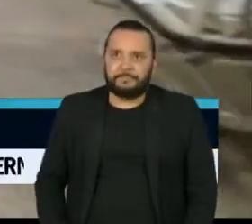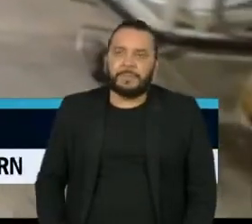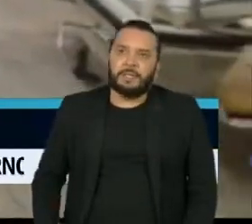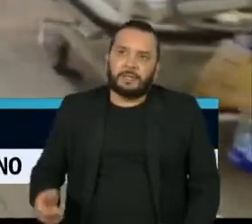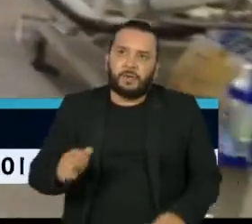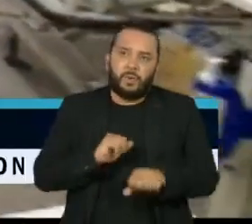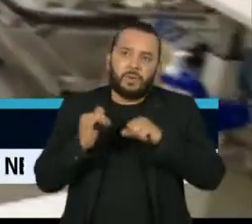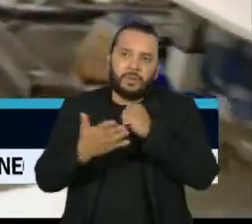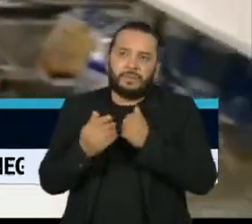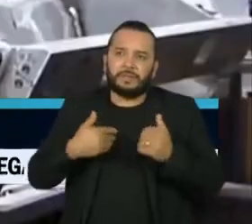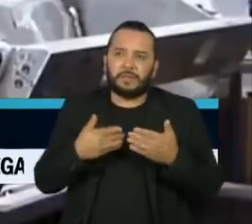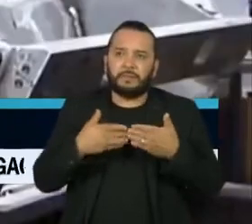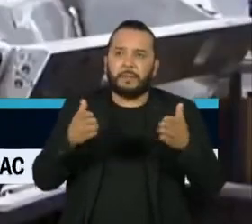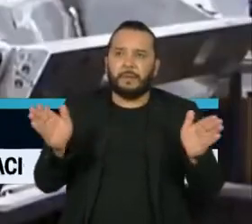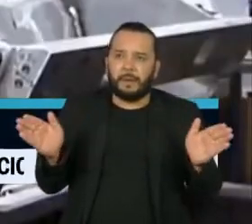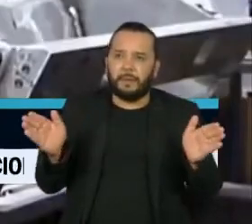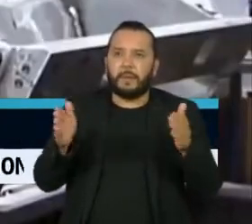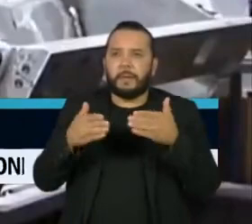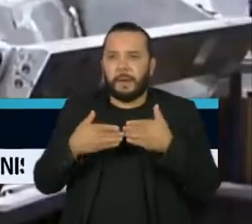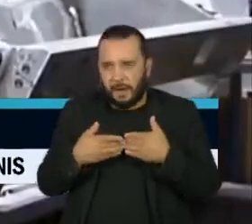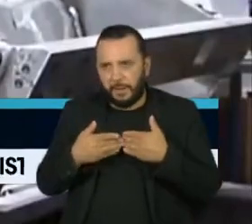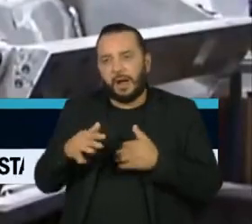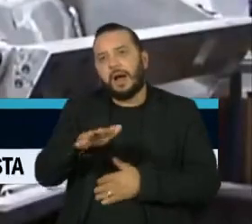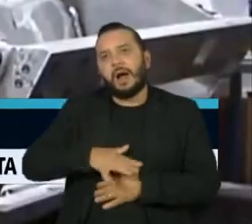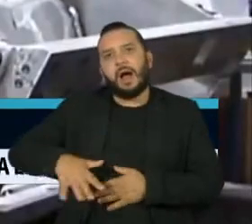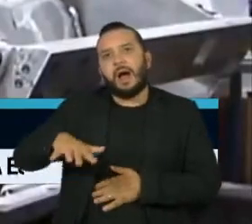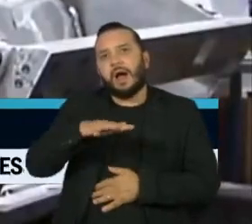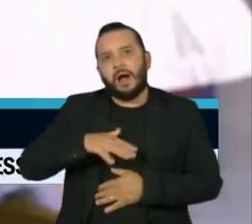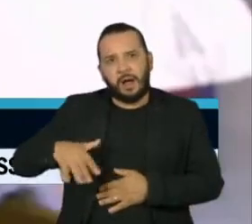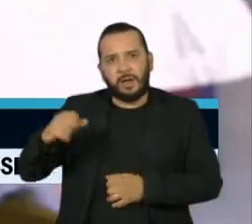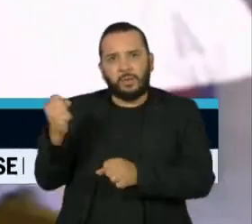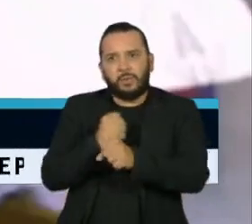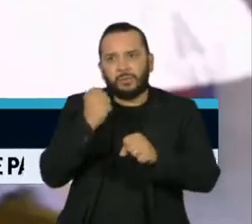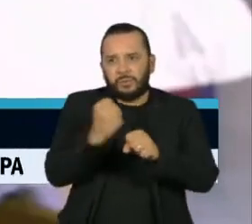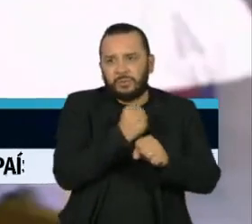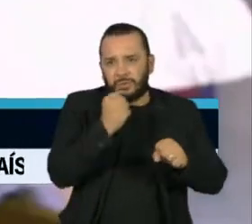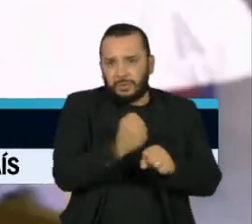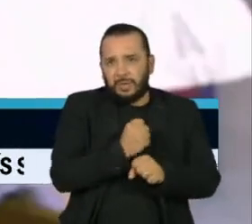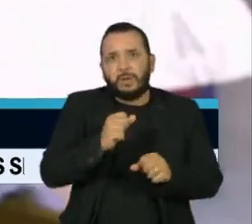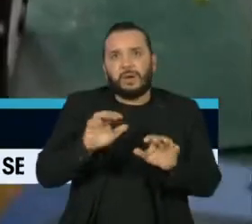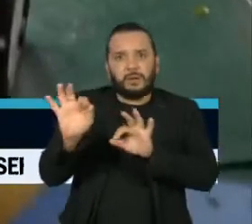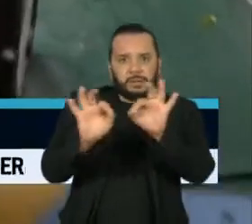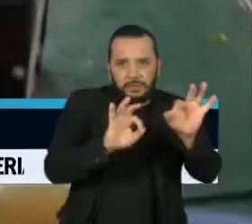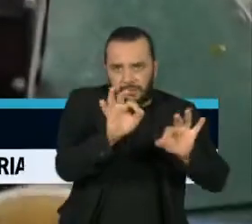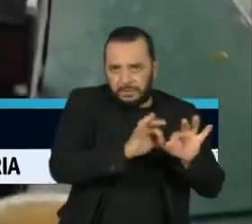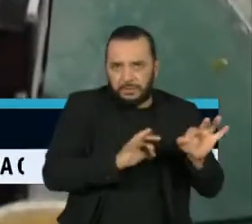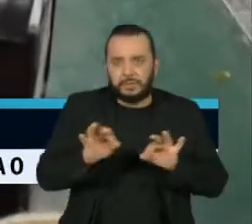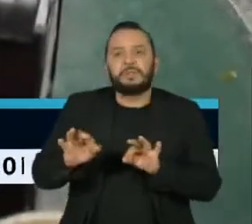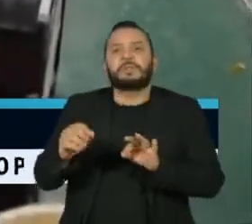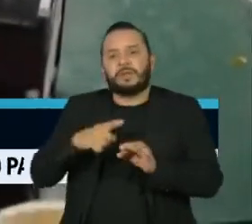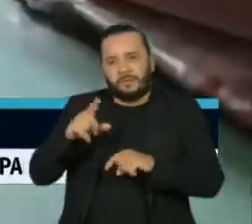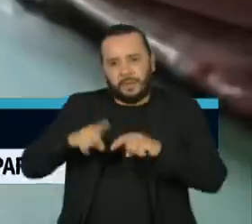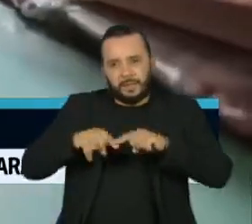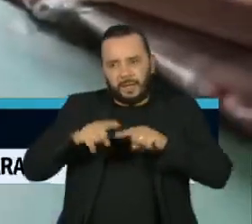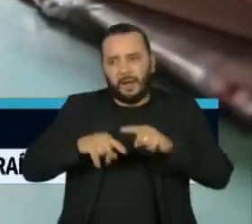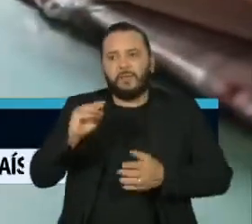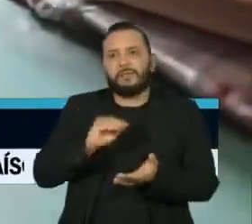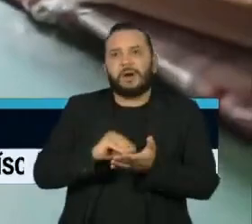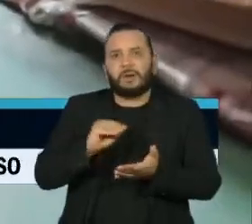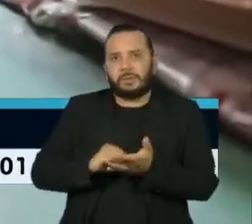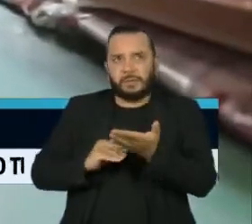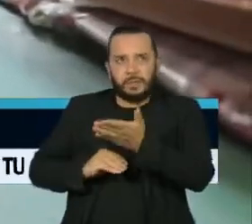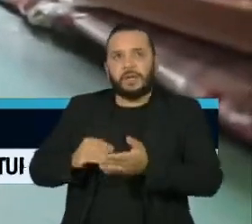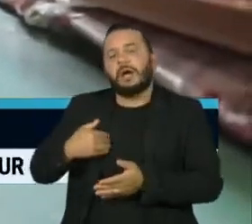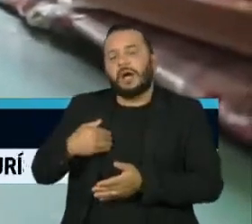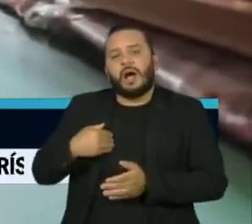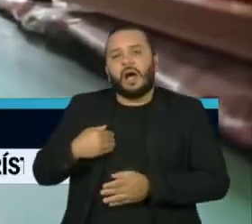provocado pela pandemia do coronavírus desorganizou as cadeias mundiais de suprimentos das indústrias. A China é dos maiores